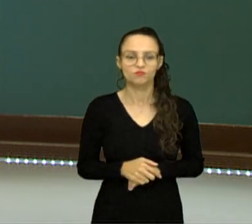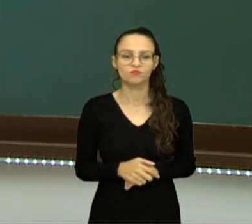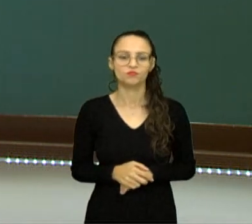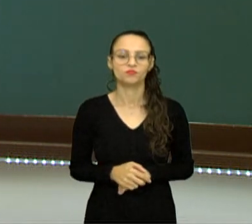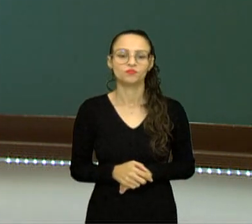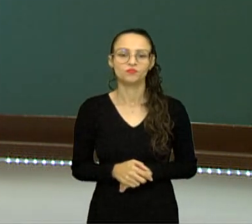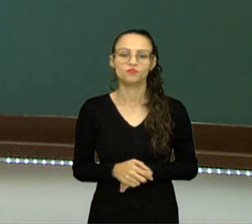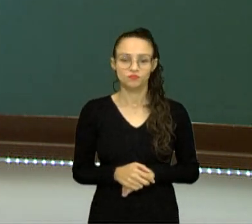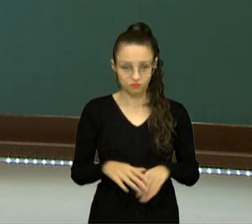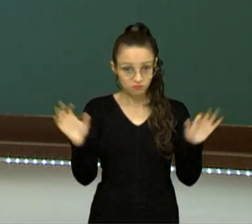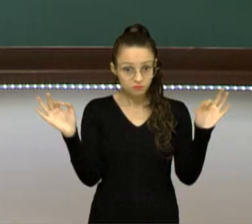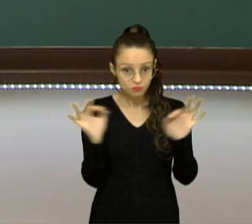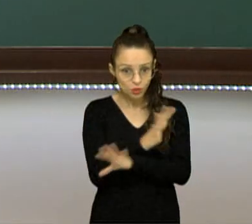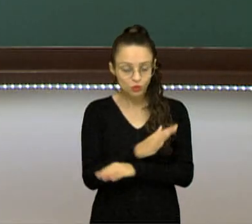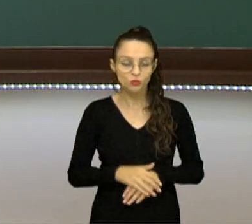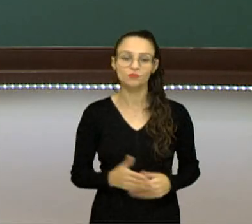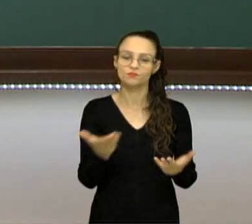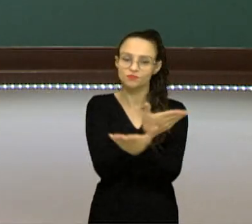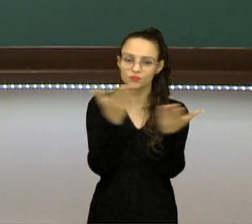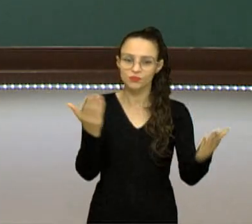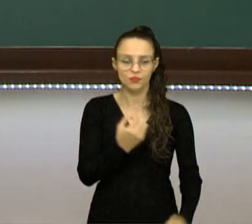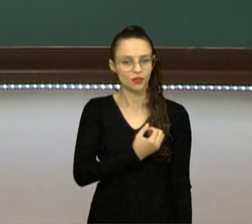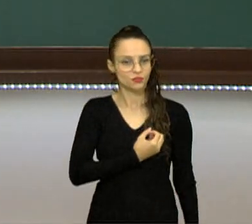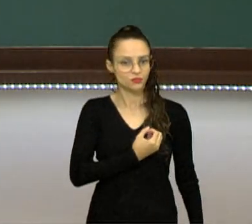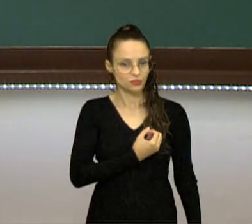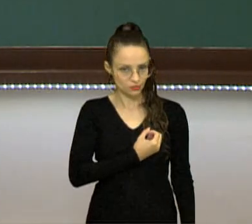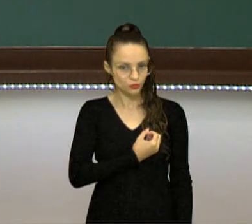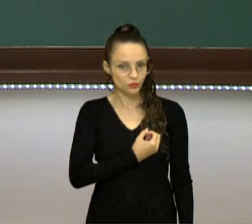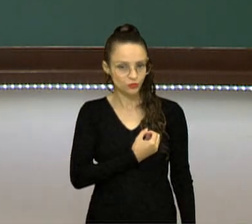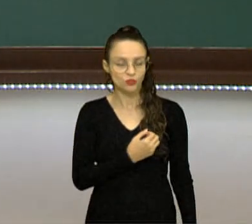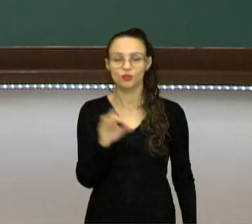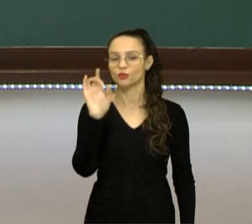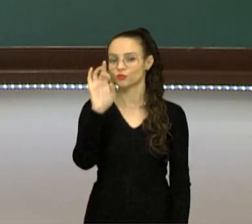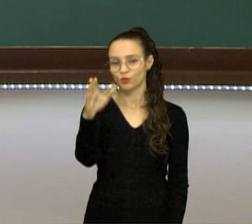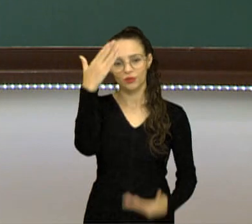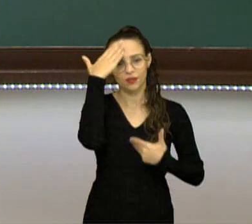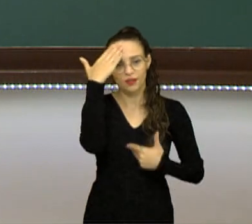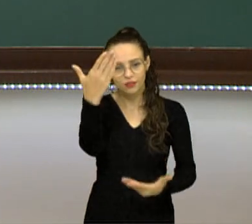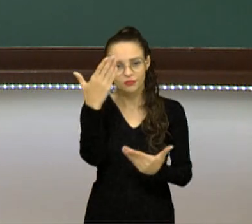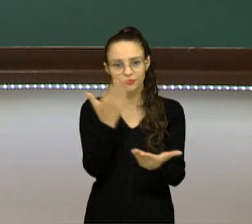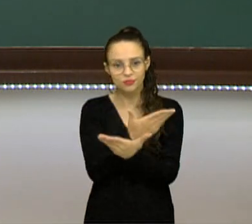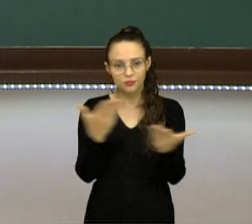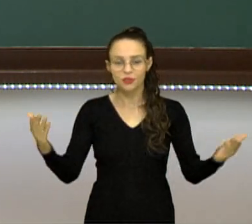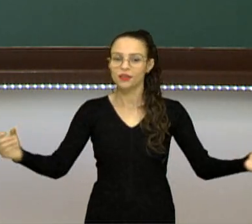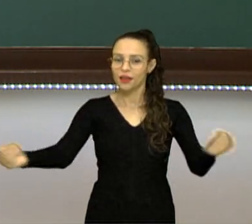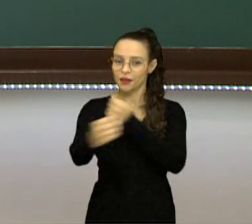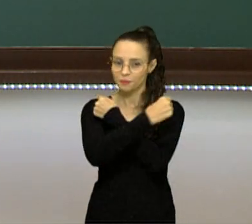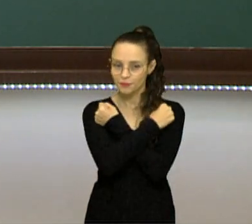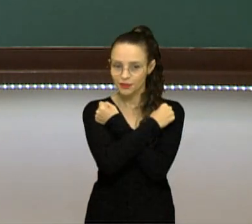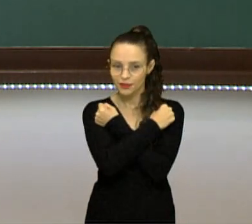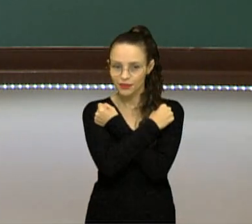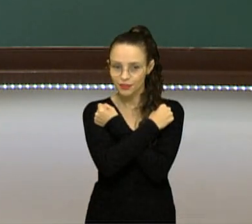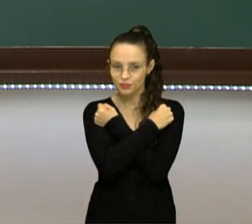transoceânica. Fechou? Galerinha do sexto ano, só agradecimentos,